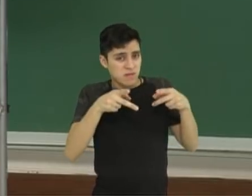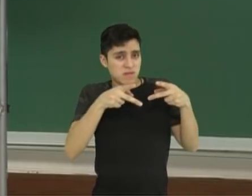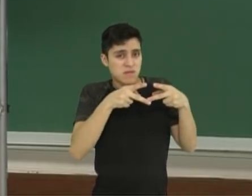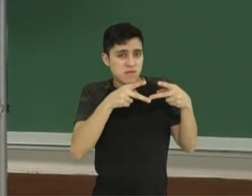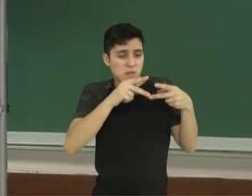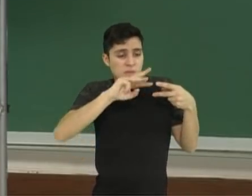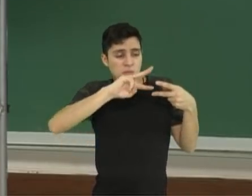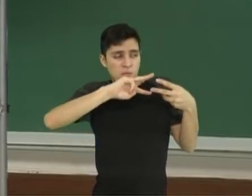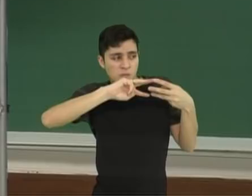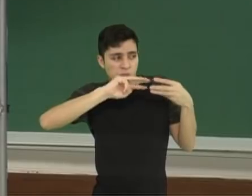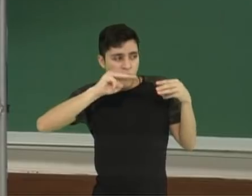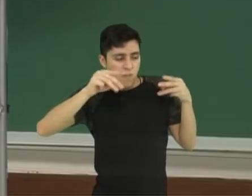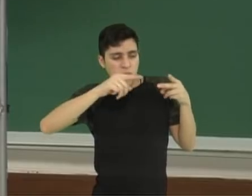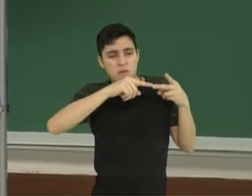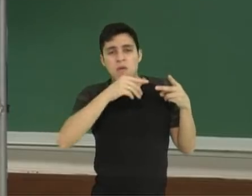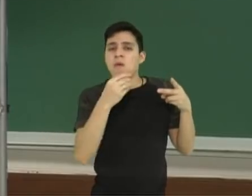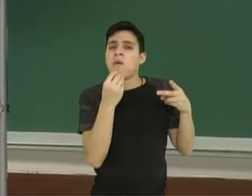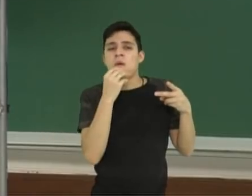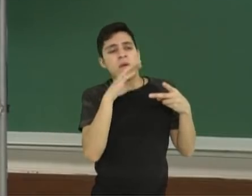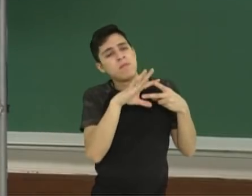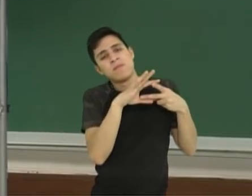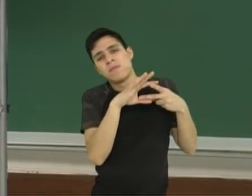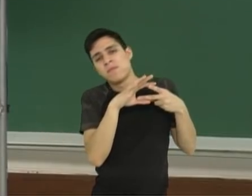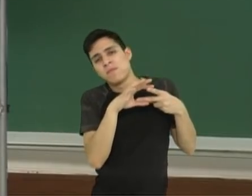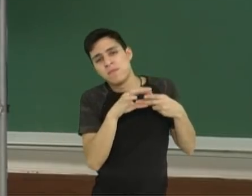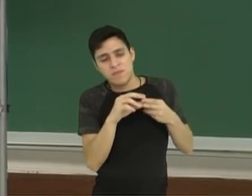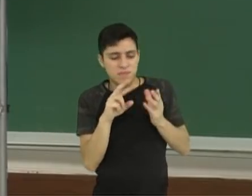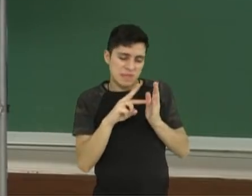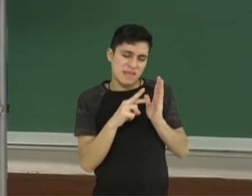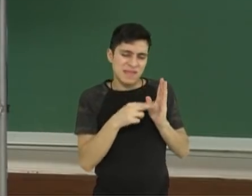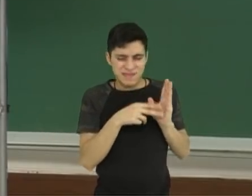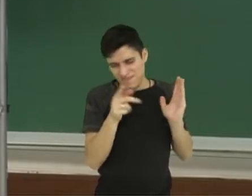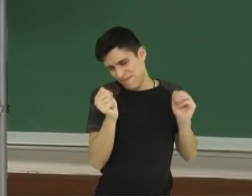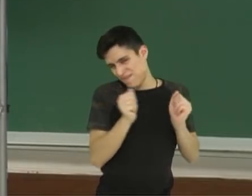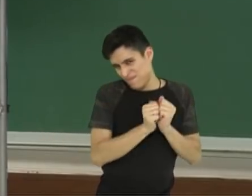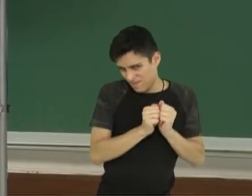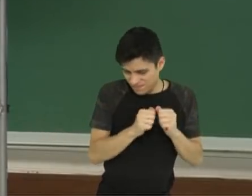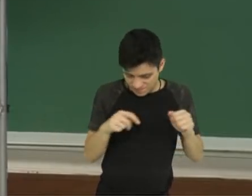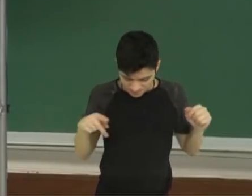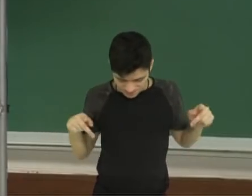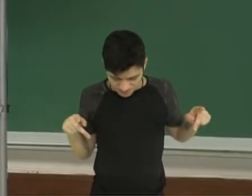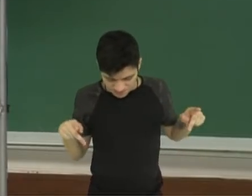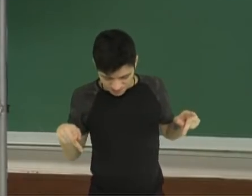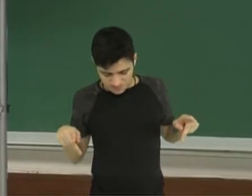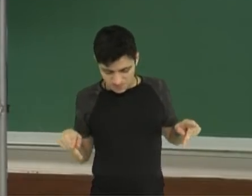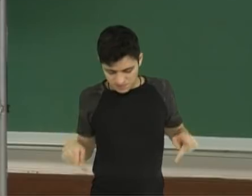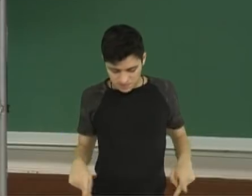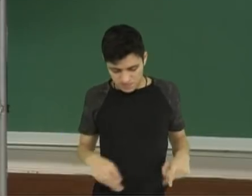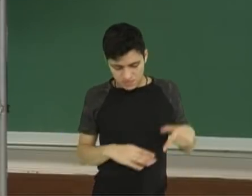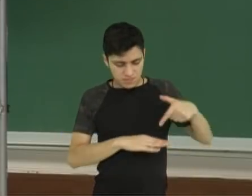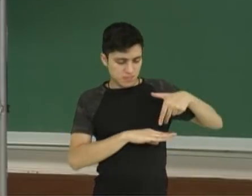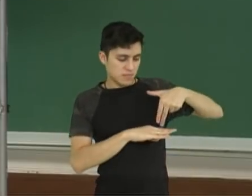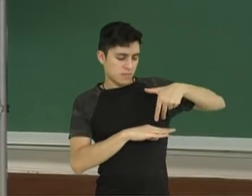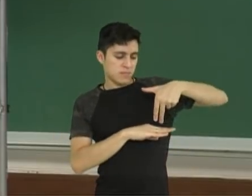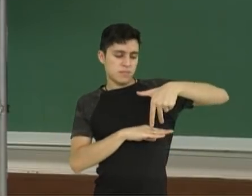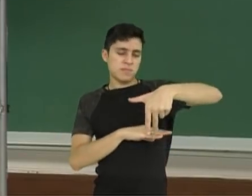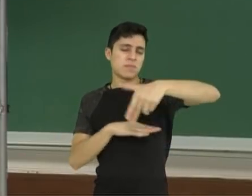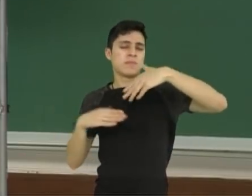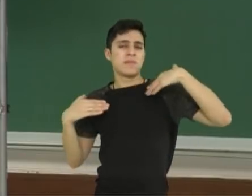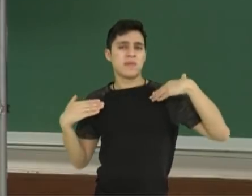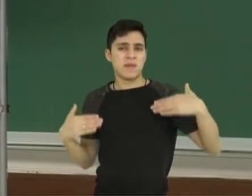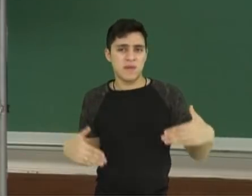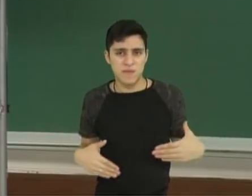participando dessa ação, porque eles estão associados com o quê? Com a postura, com o deslocamento, o movimento do